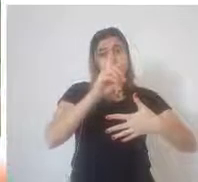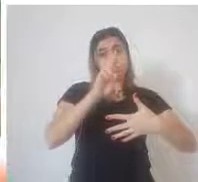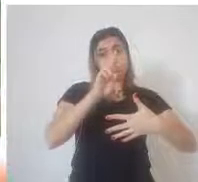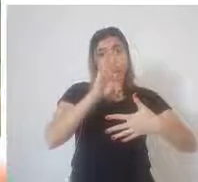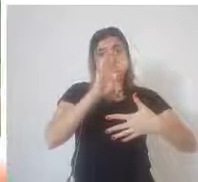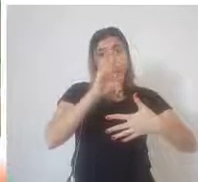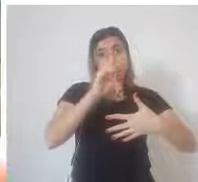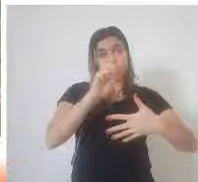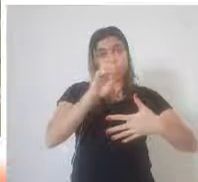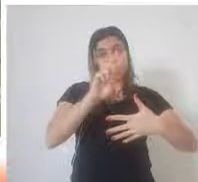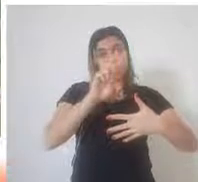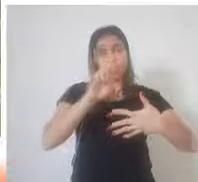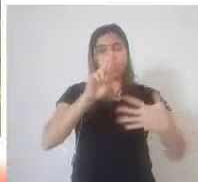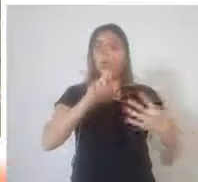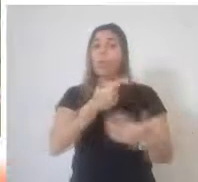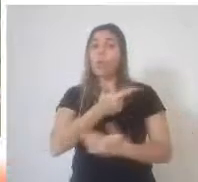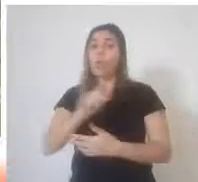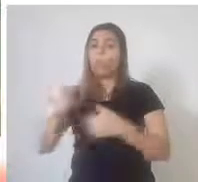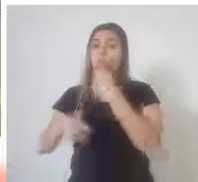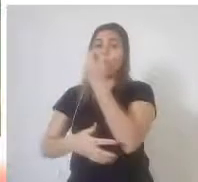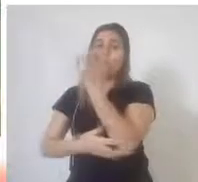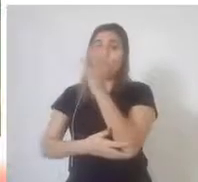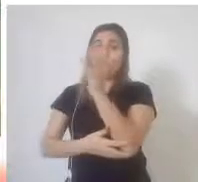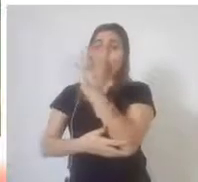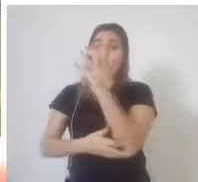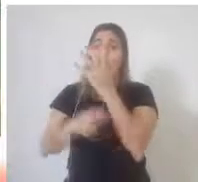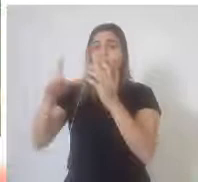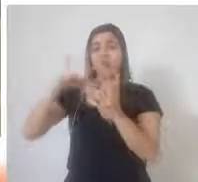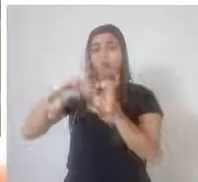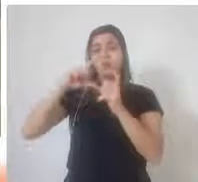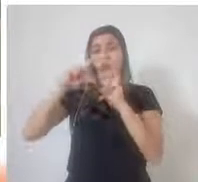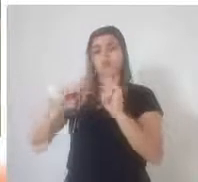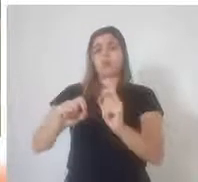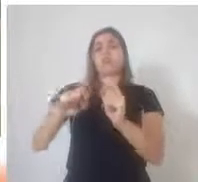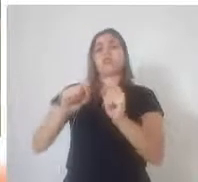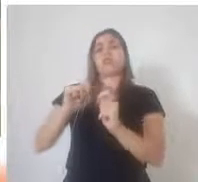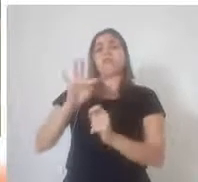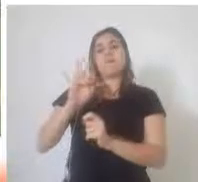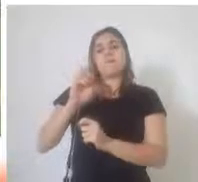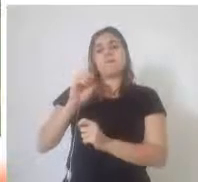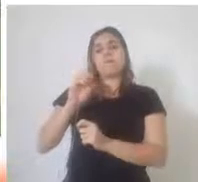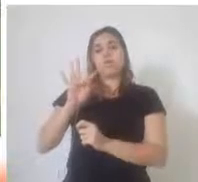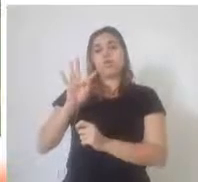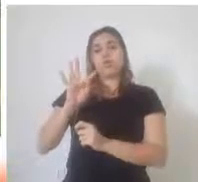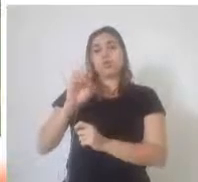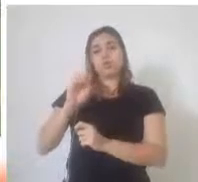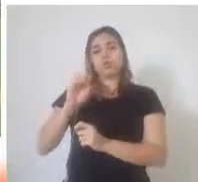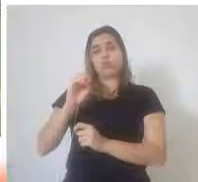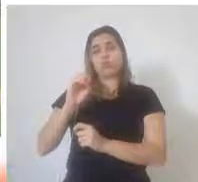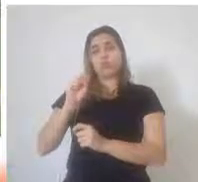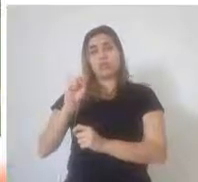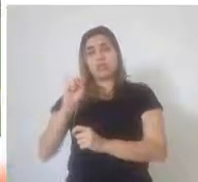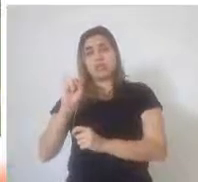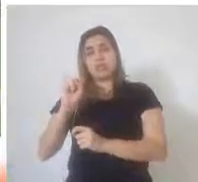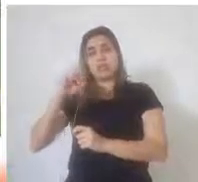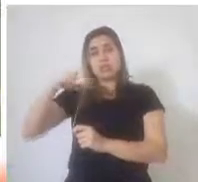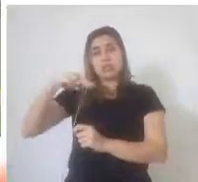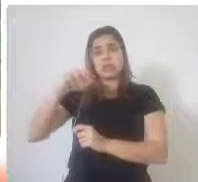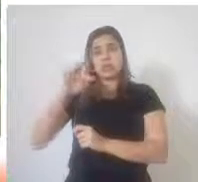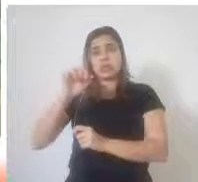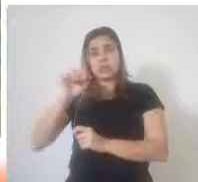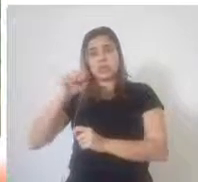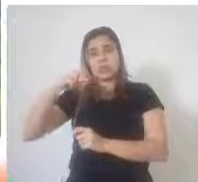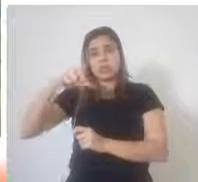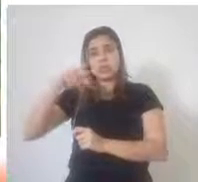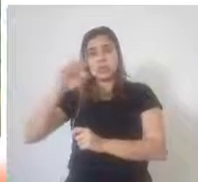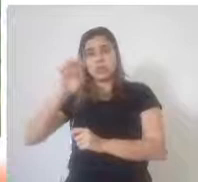organismo, no vegetal, ele tem tecidos não fotossintetizantes. Então, aquelas células da folha que